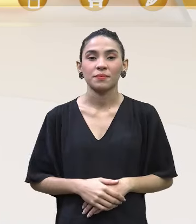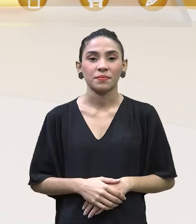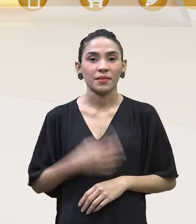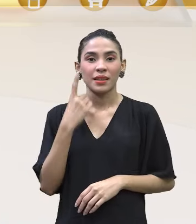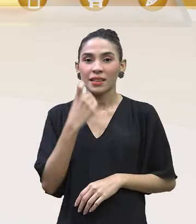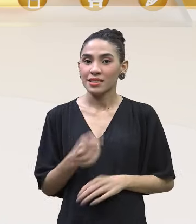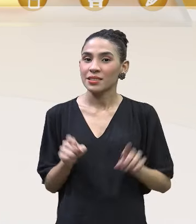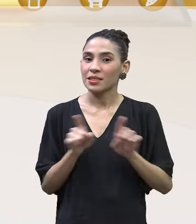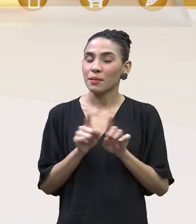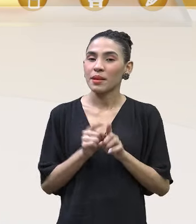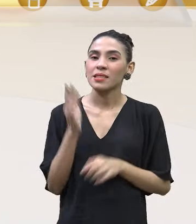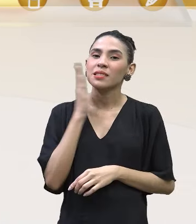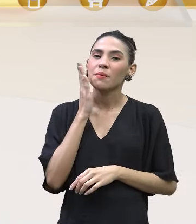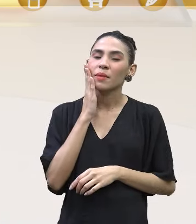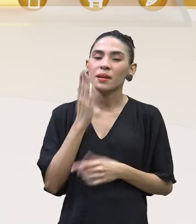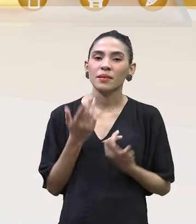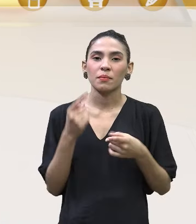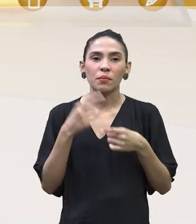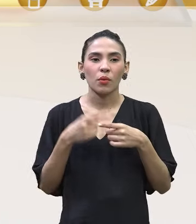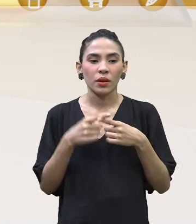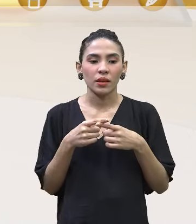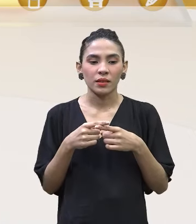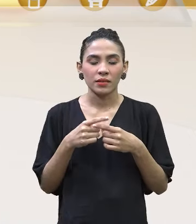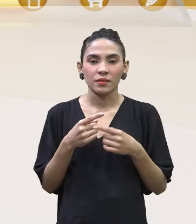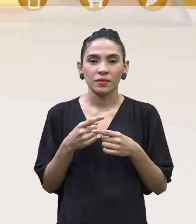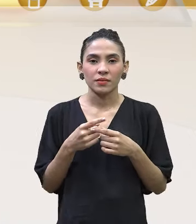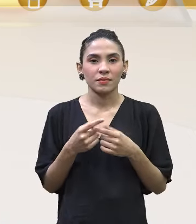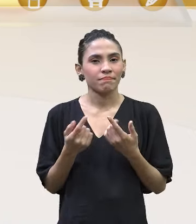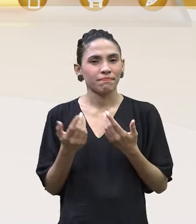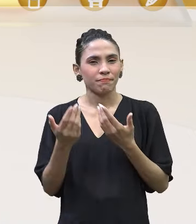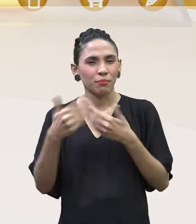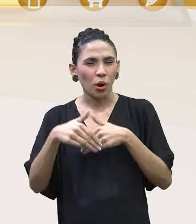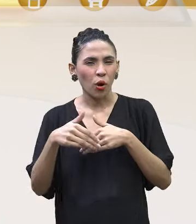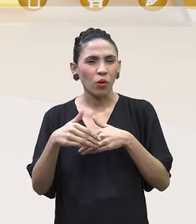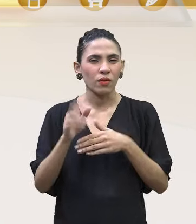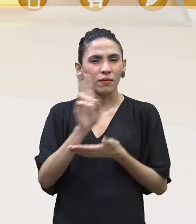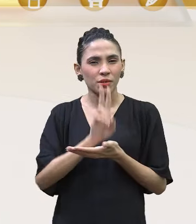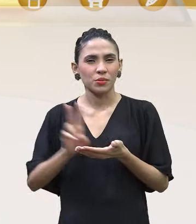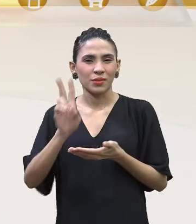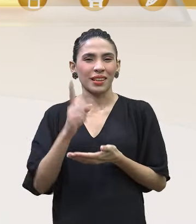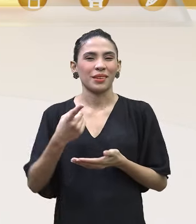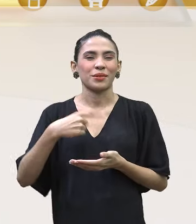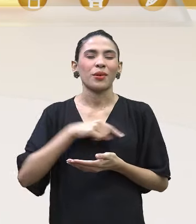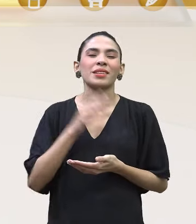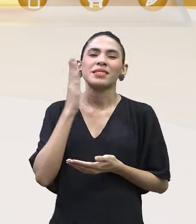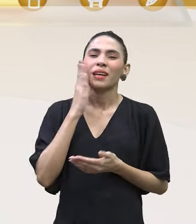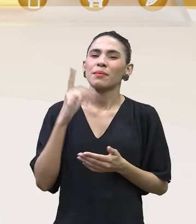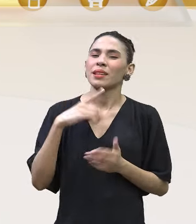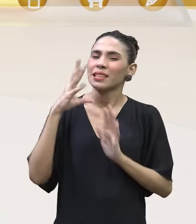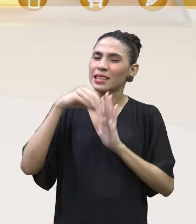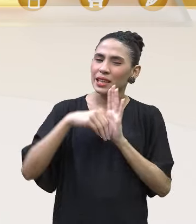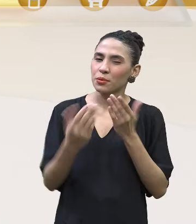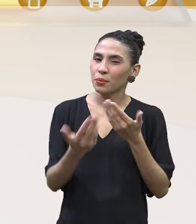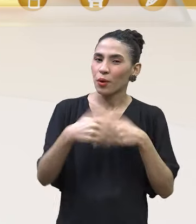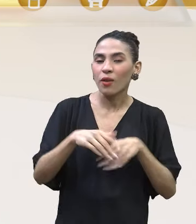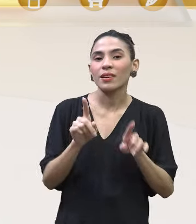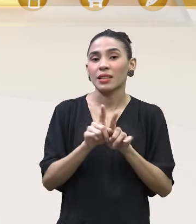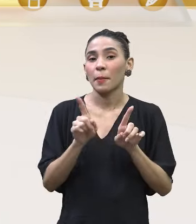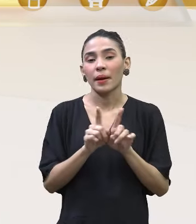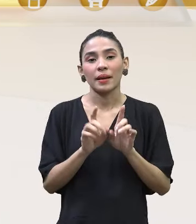interessante saber aí porque logo mais para um vestibulares a gente sabe que isto aparece costuma aparecer em prova não é algo